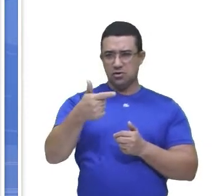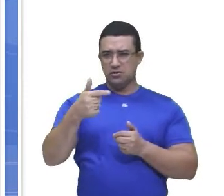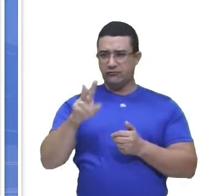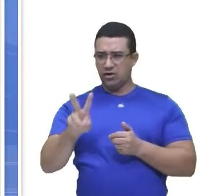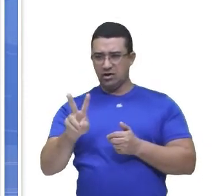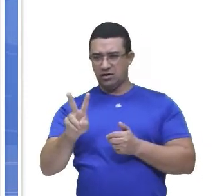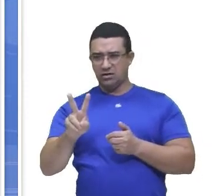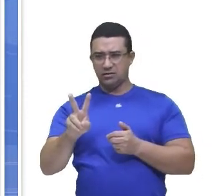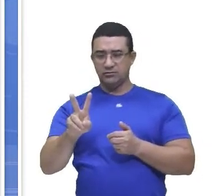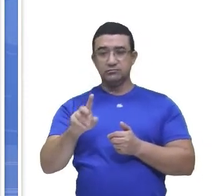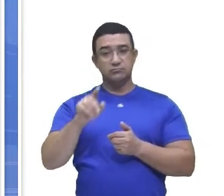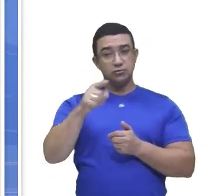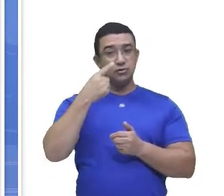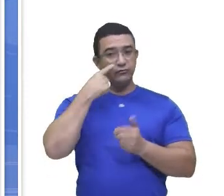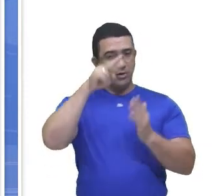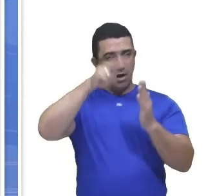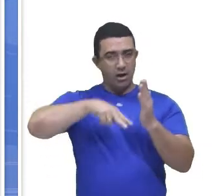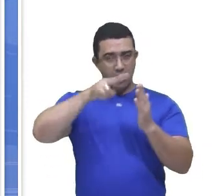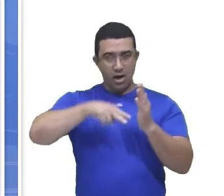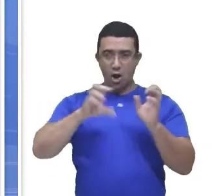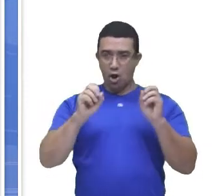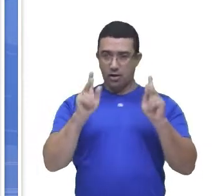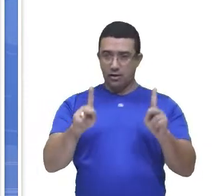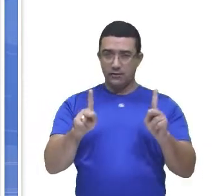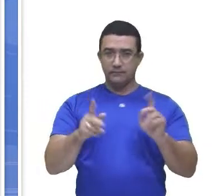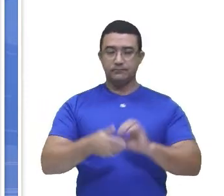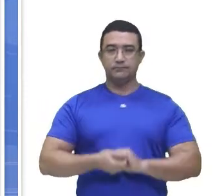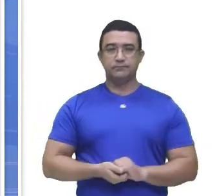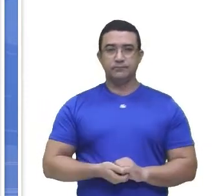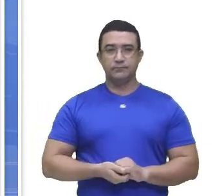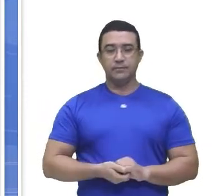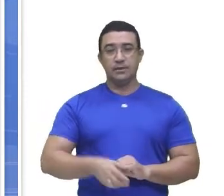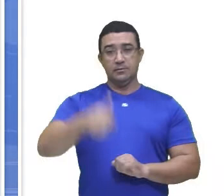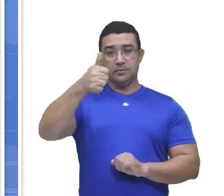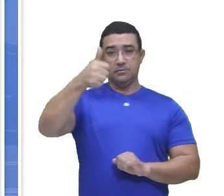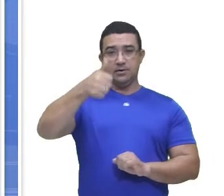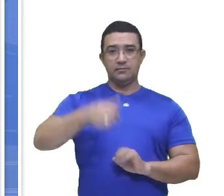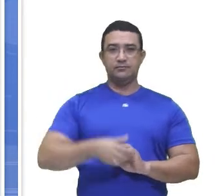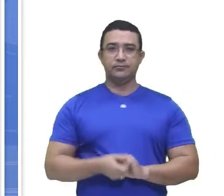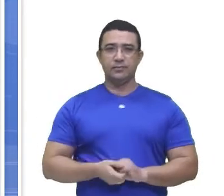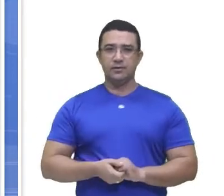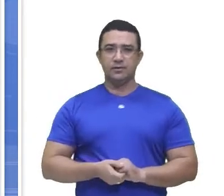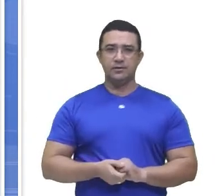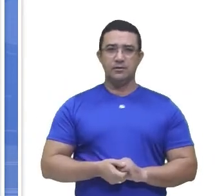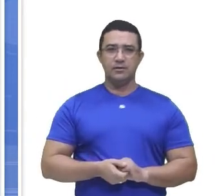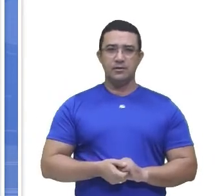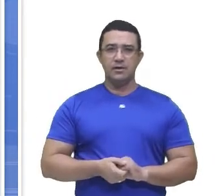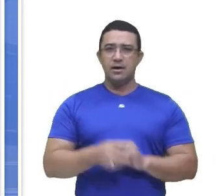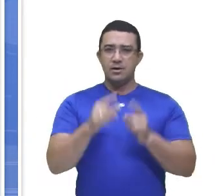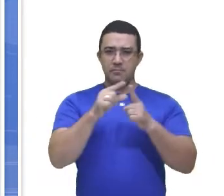Bom, vocês vão fazer a leitura, ok? Eu vou ler aqui em primeiro momento com vocês.